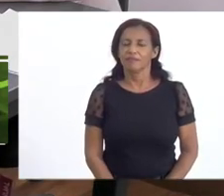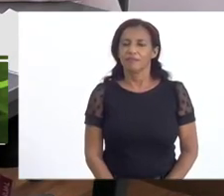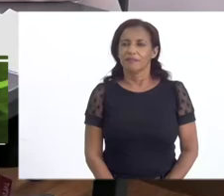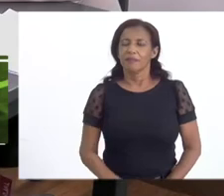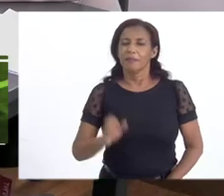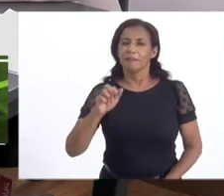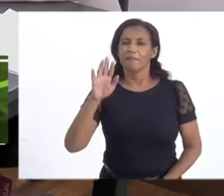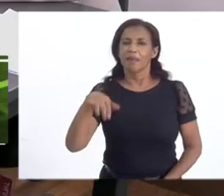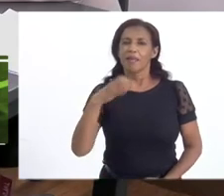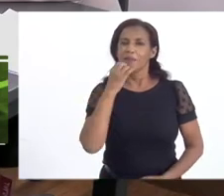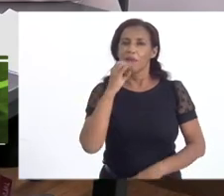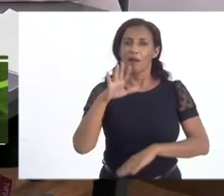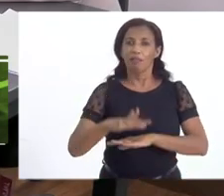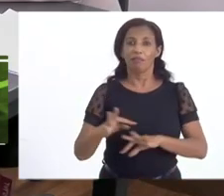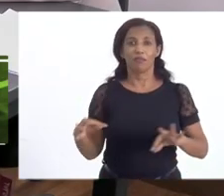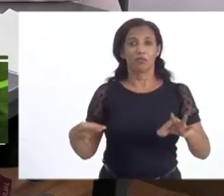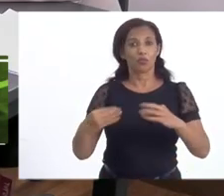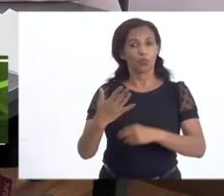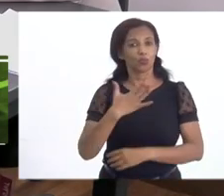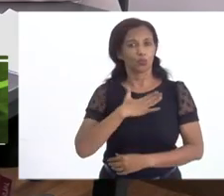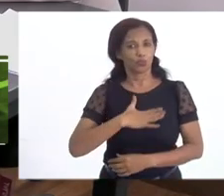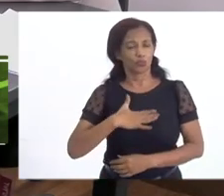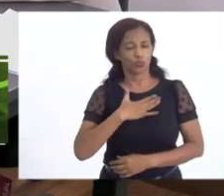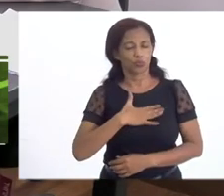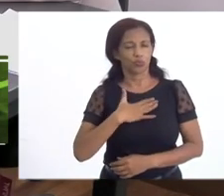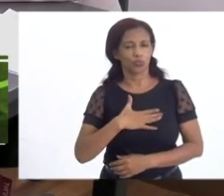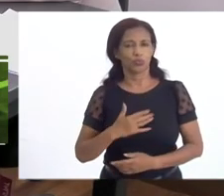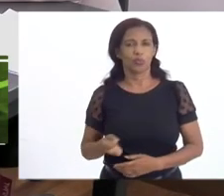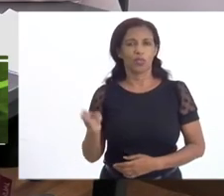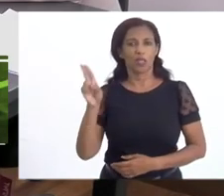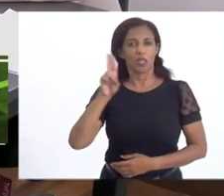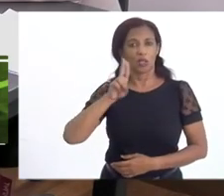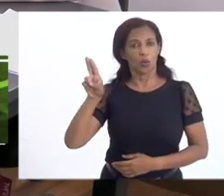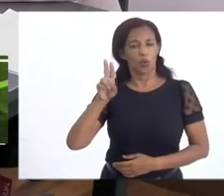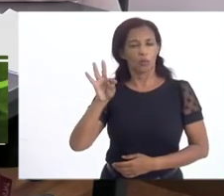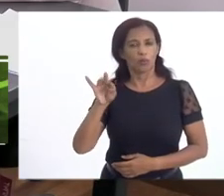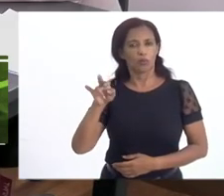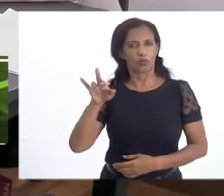Bem, boa tarde a todos. Eu gostaria de, em nome do tenente-coronel Robson,